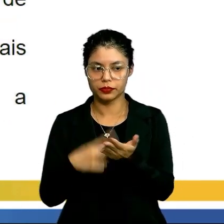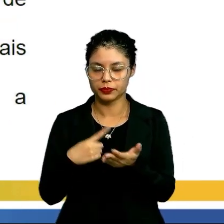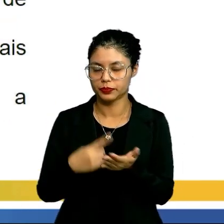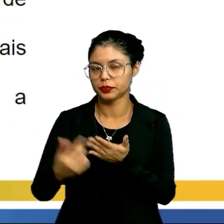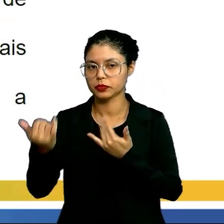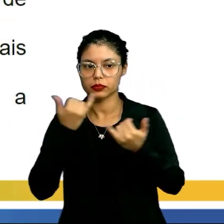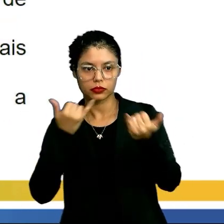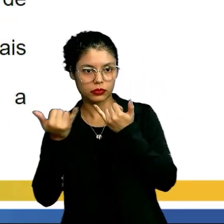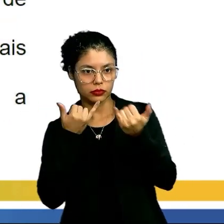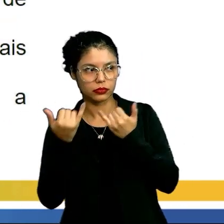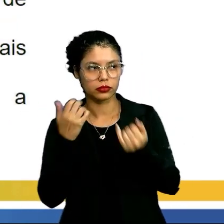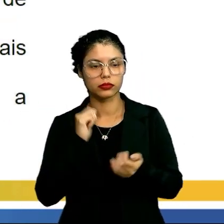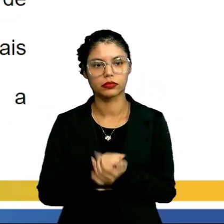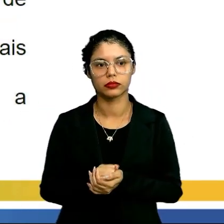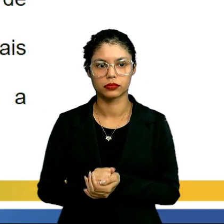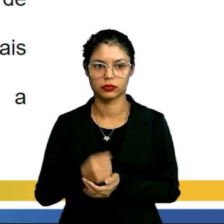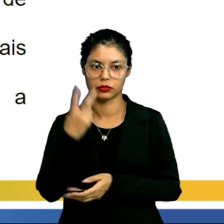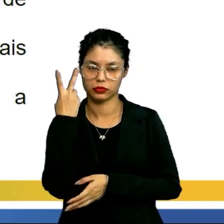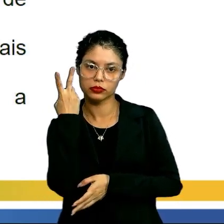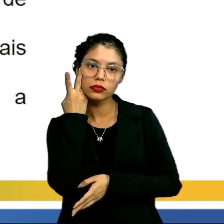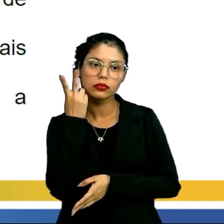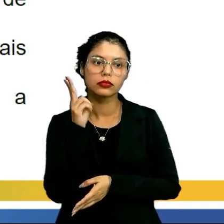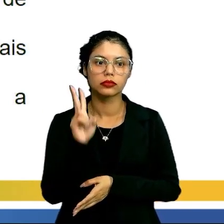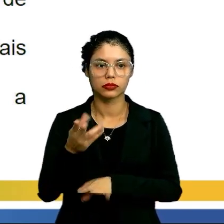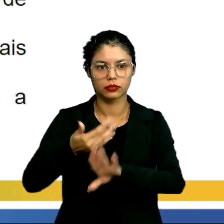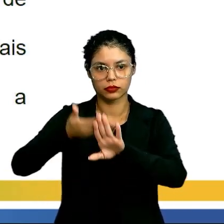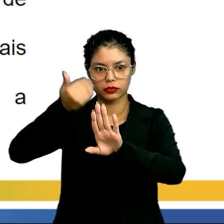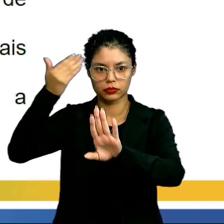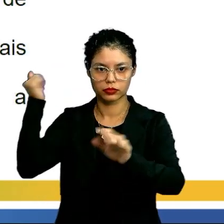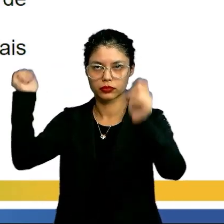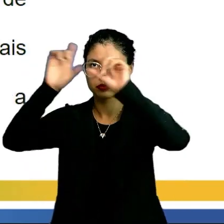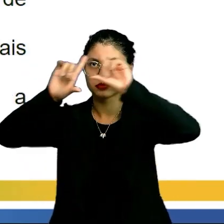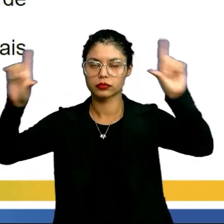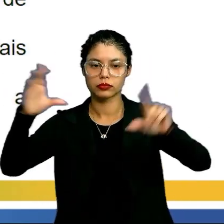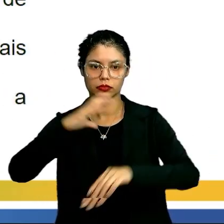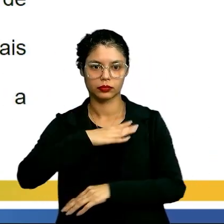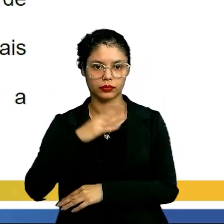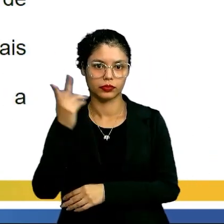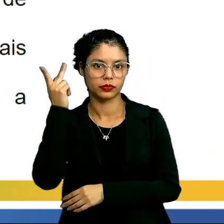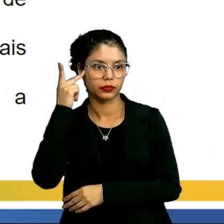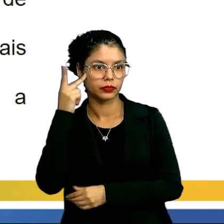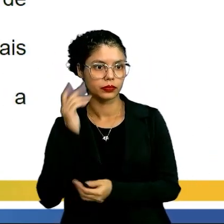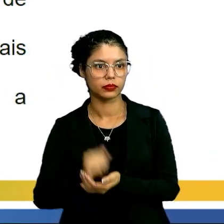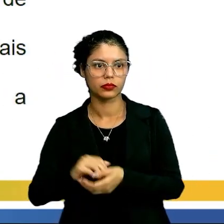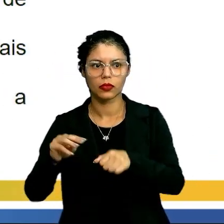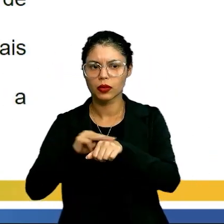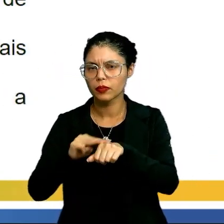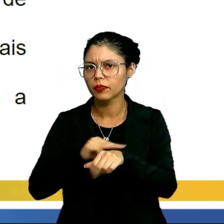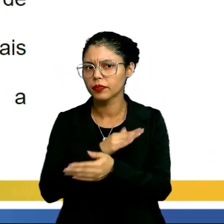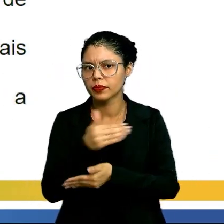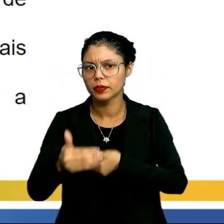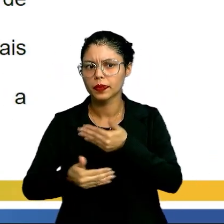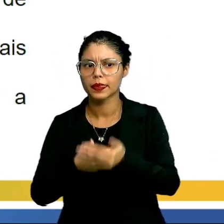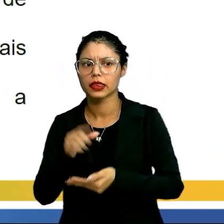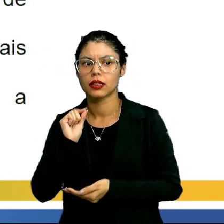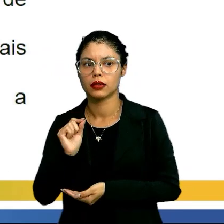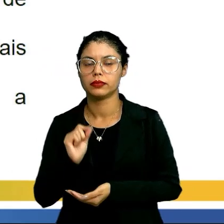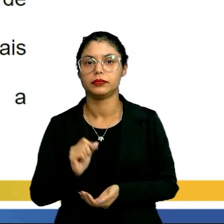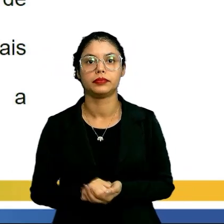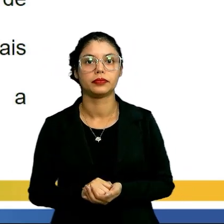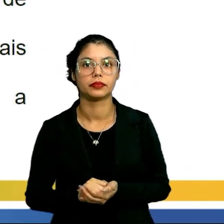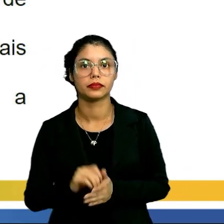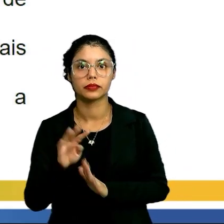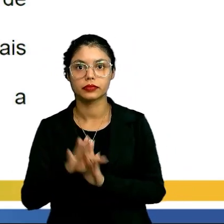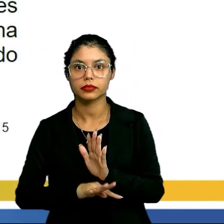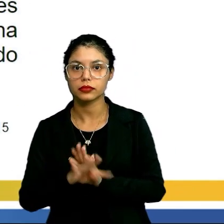gente? De acordo com as informações, há dias em que o céu da cidade de São Paulo está com um tom marrom na decorrência de... Ó, o